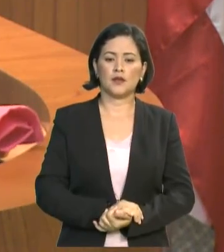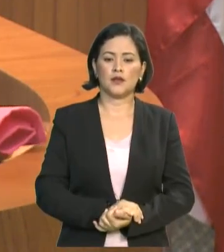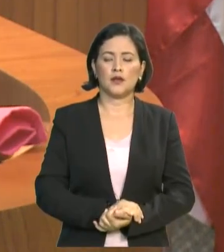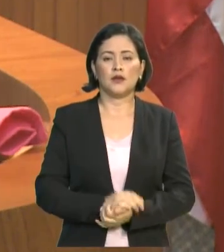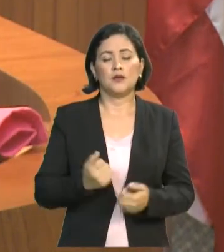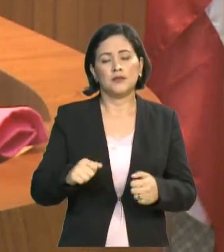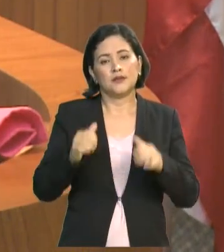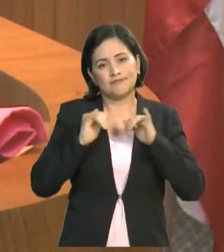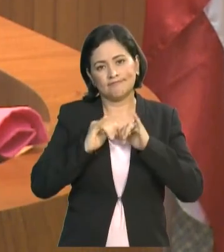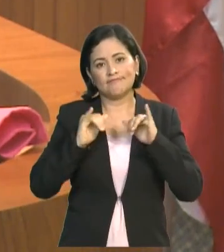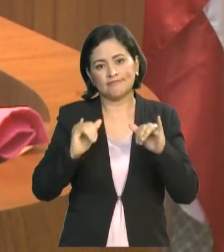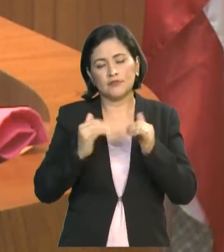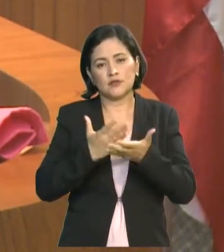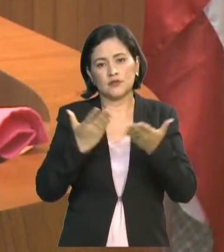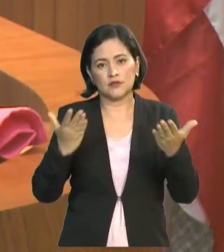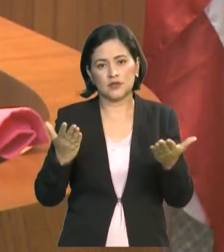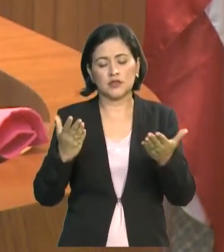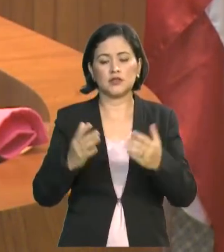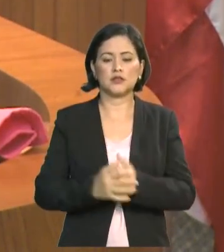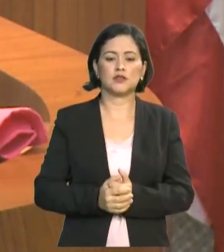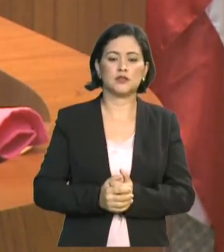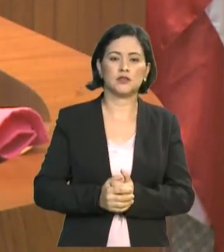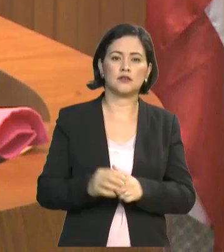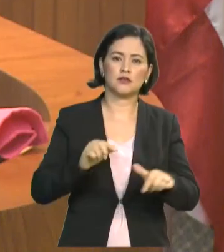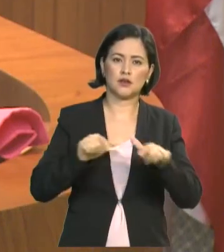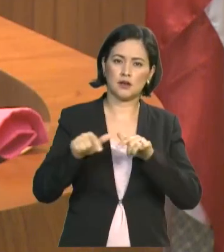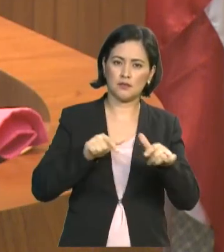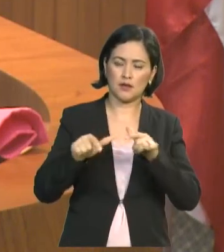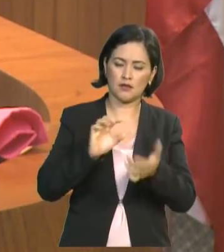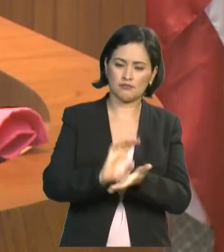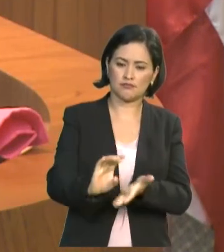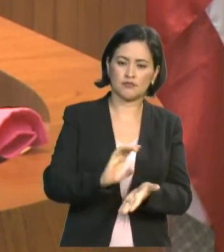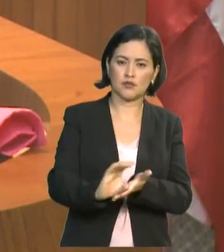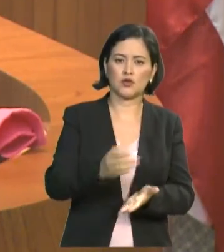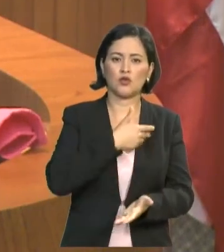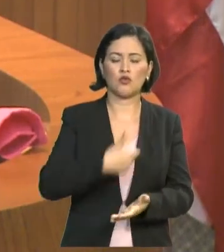compartilhar todo esse trabalho e investimento do governo do Estado do Maranhão.